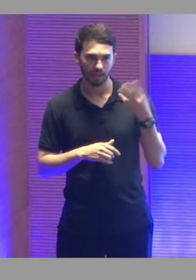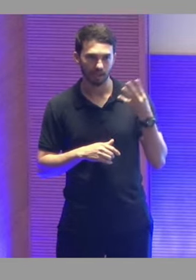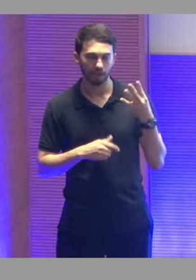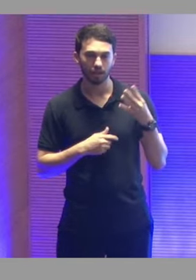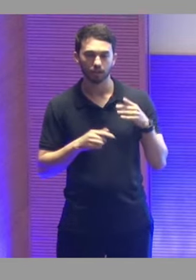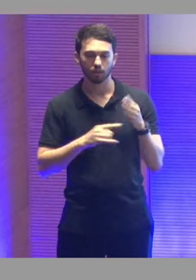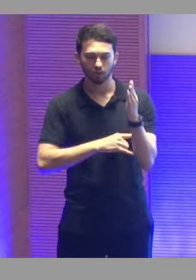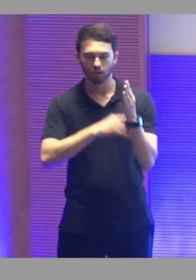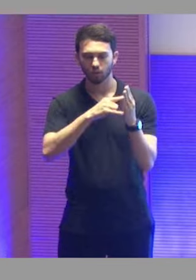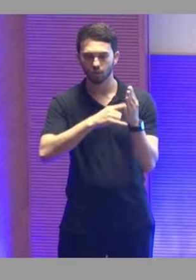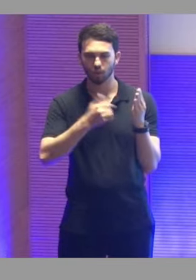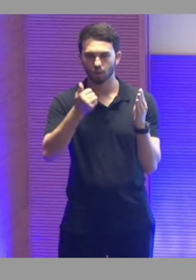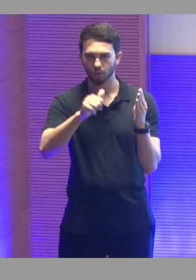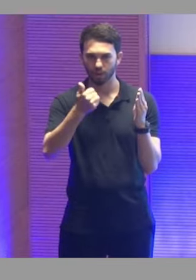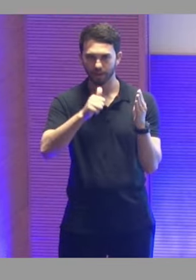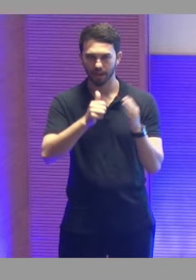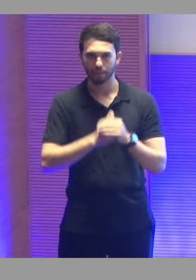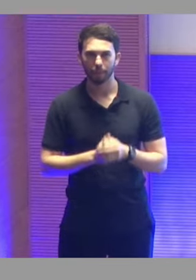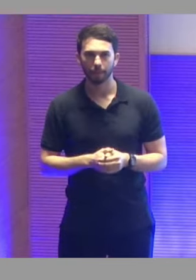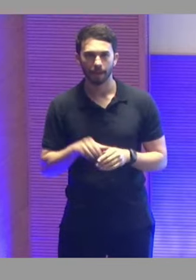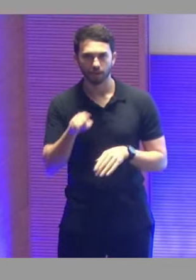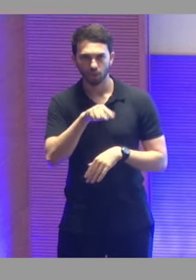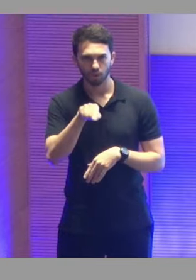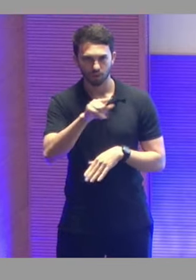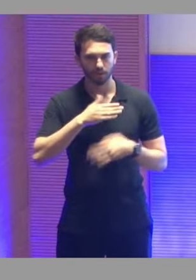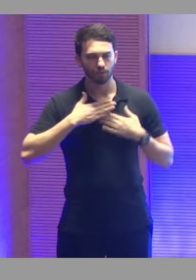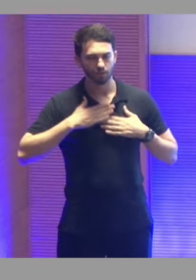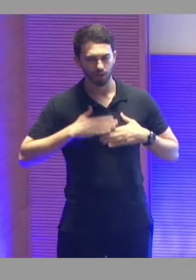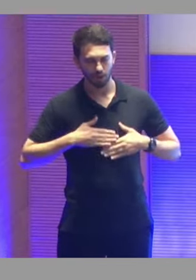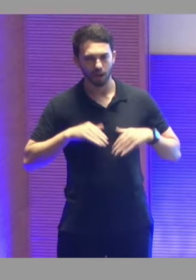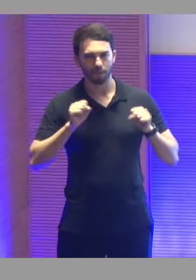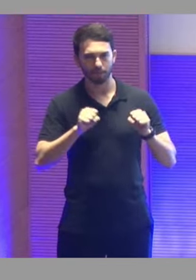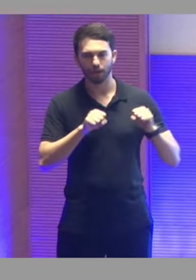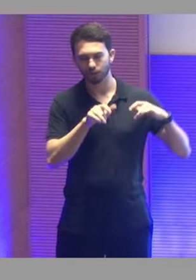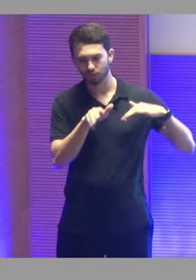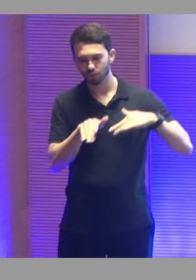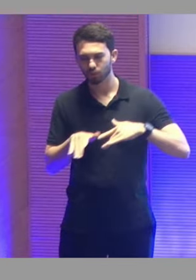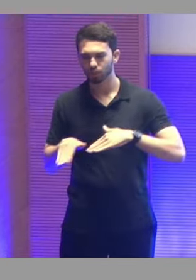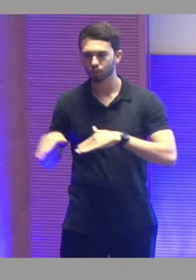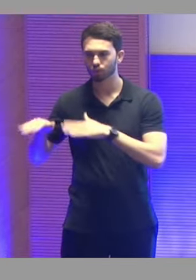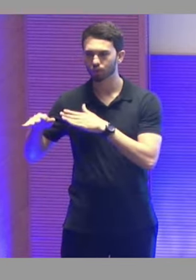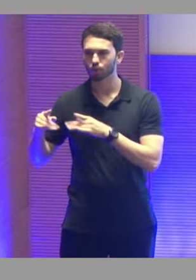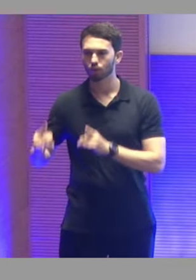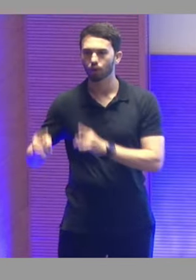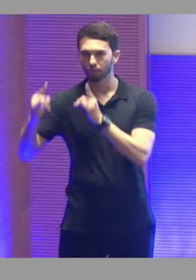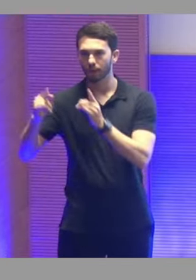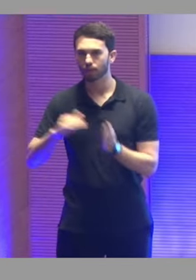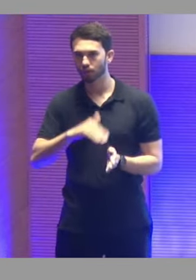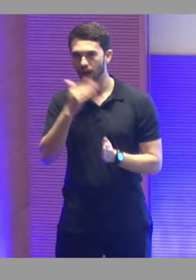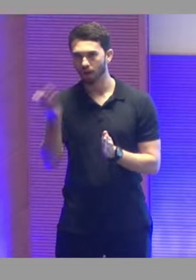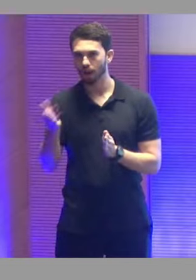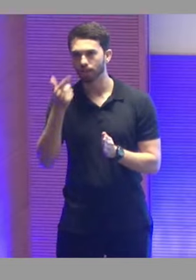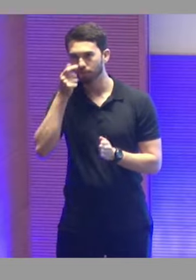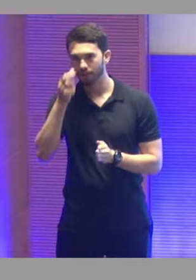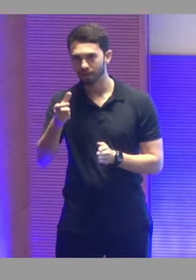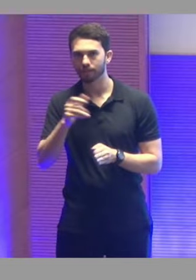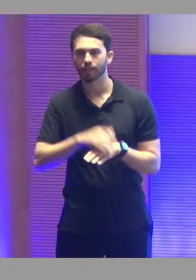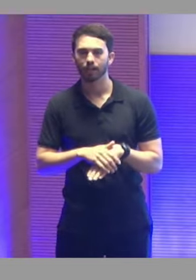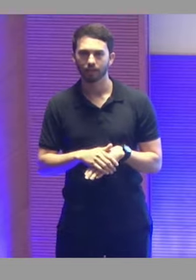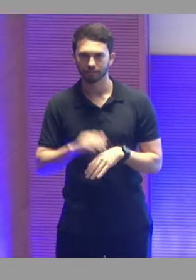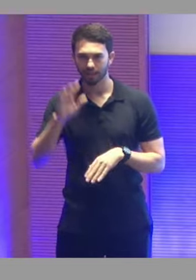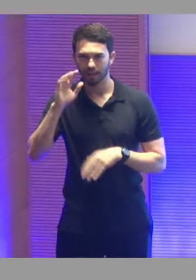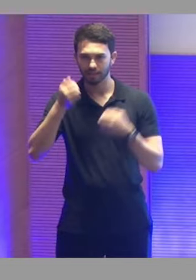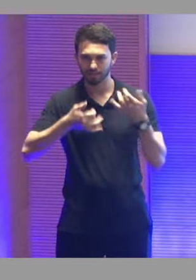calma pelas duas pelas duas saídas e adentrar o prédio eh para e assistir aos